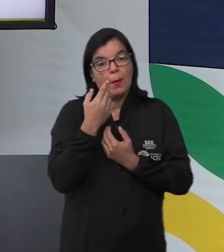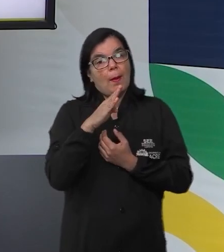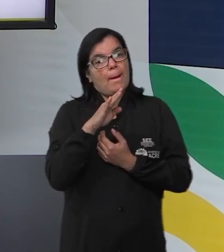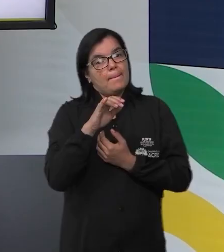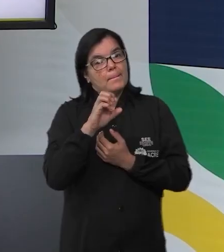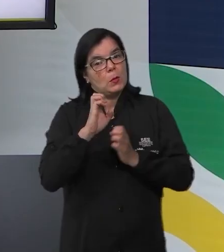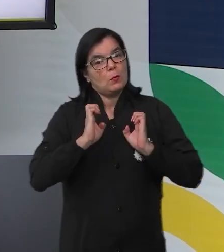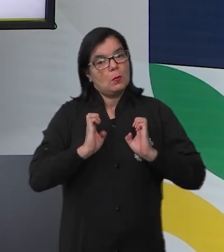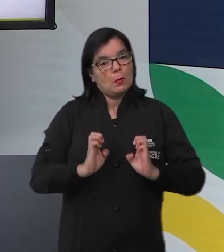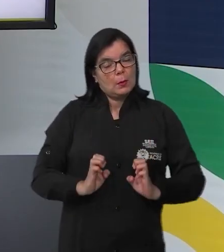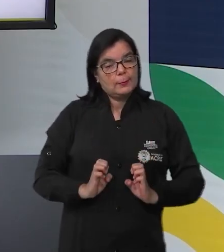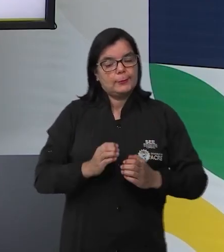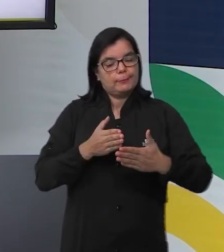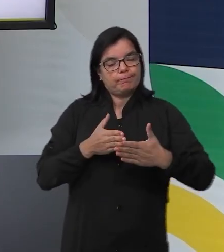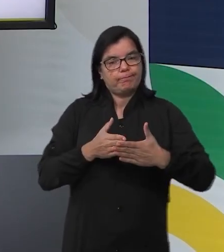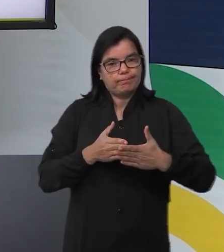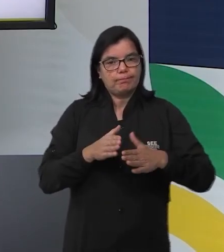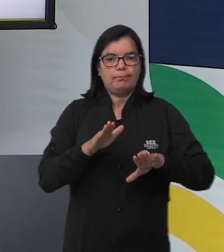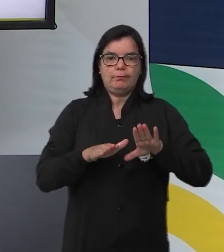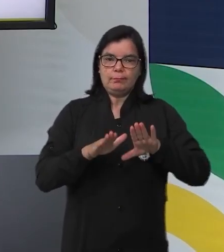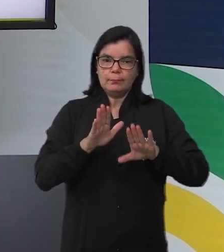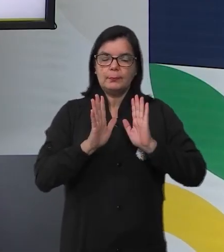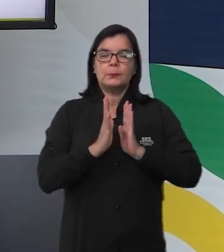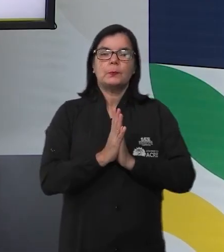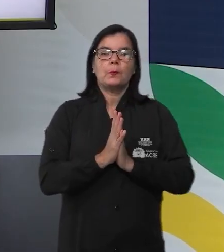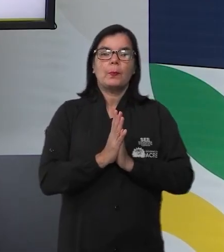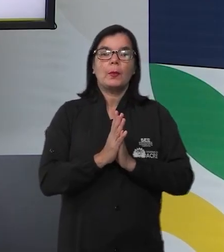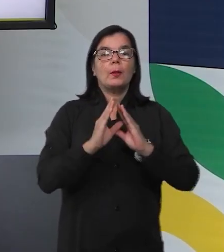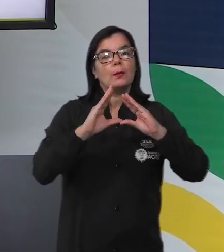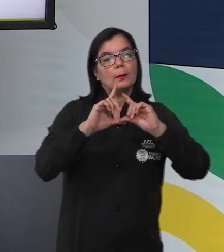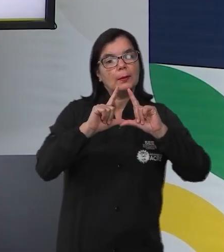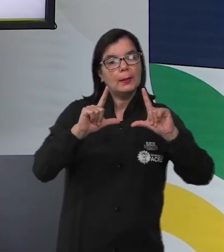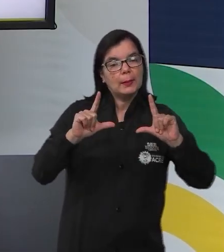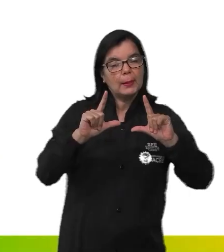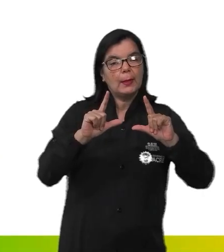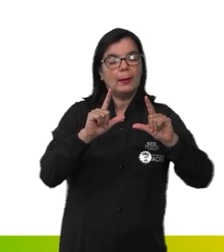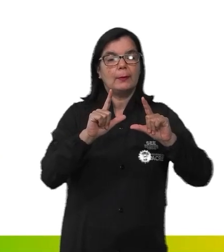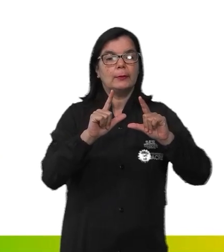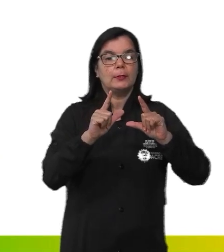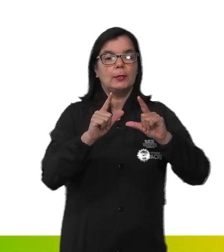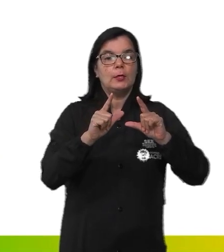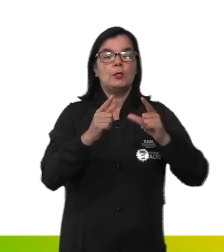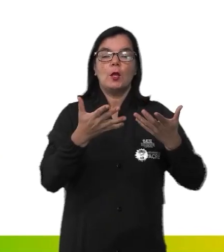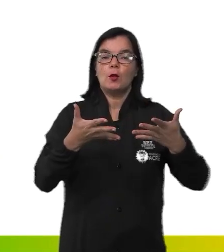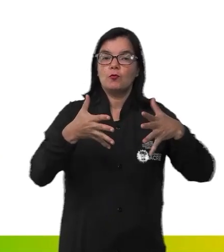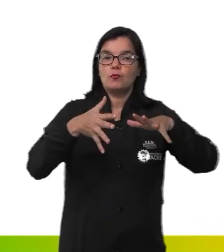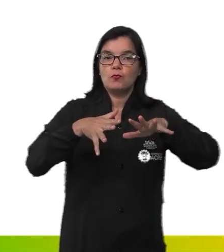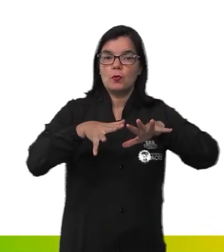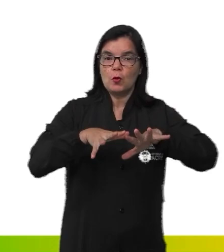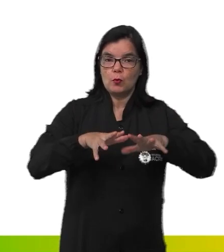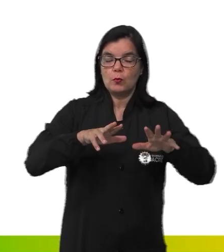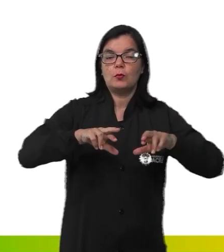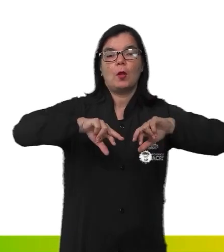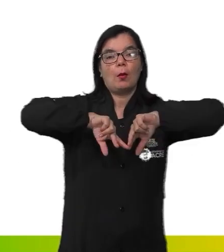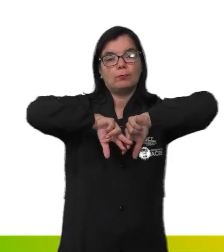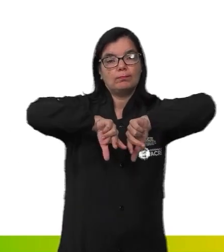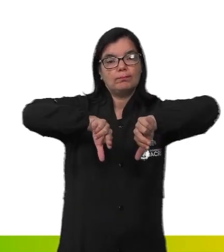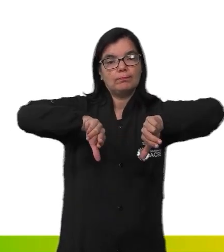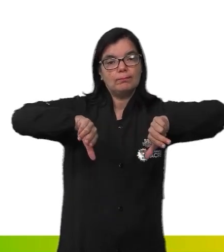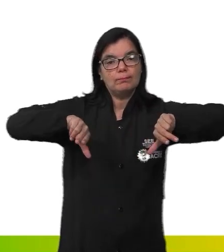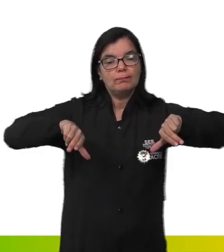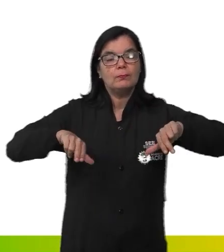ela vem para colocar certos limites, tá? E, é claro, a inclusão e diversidade. Por quê?